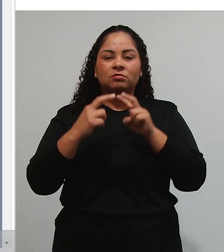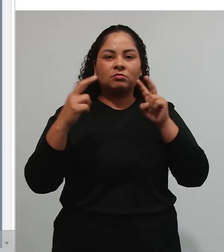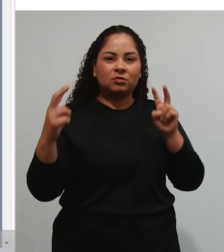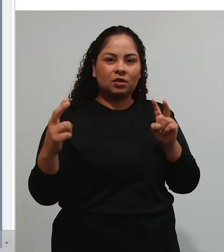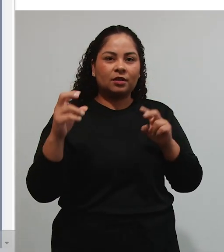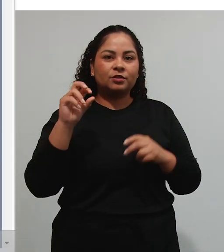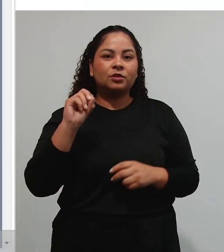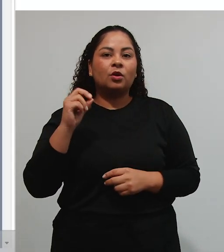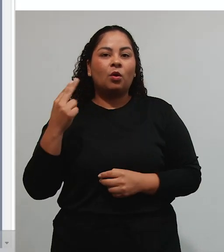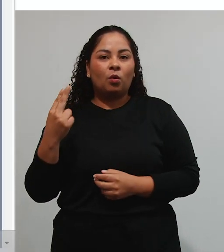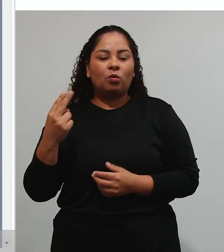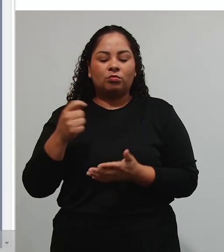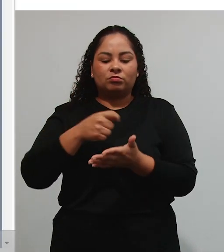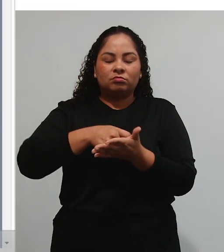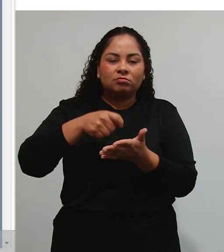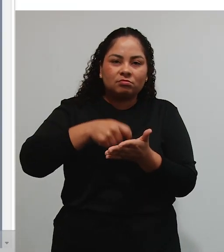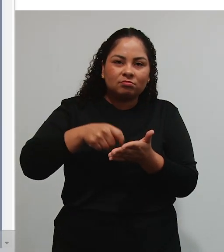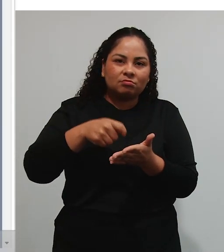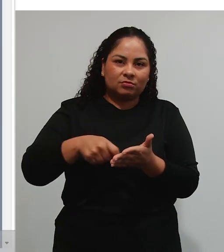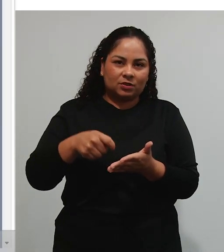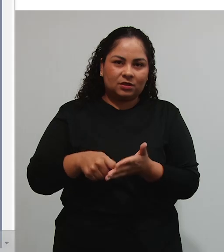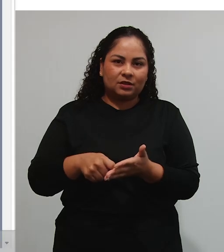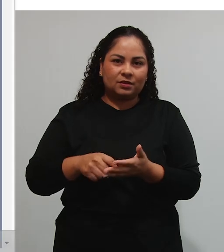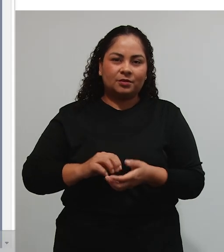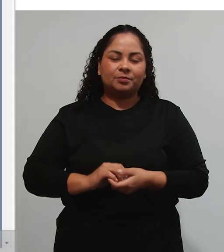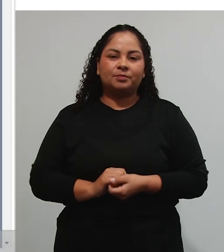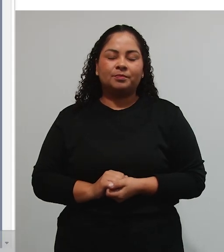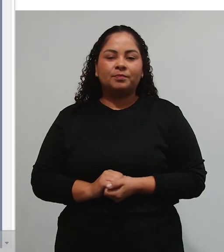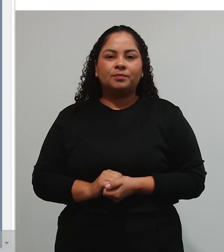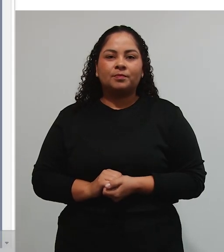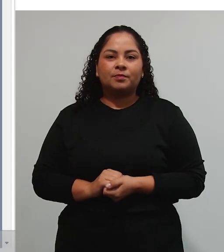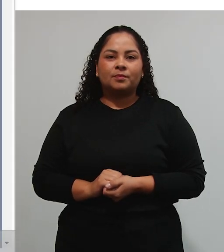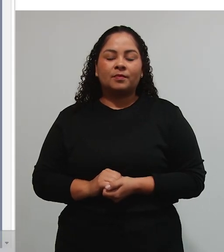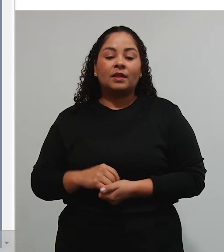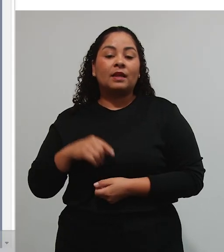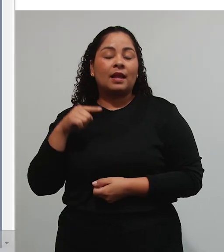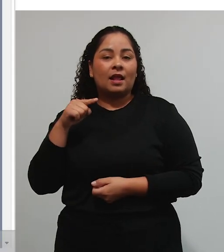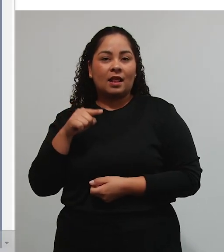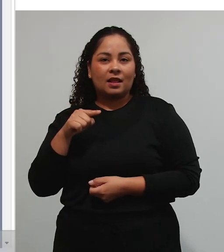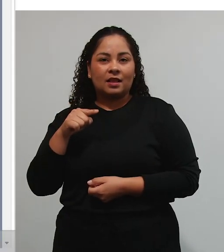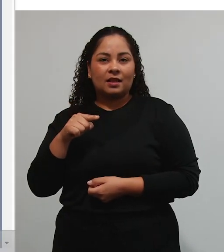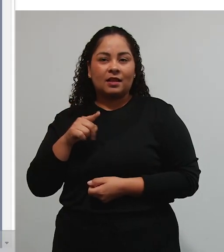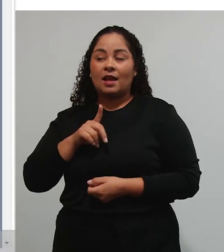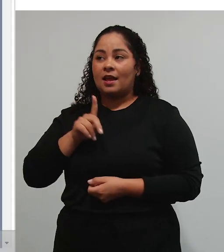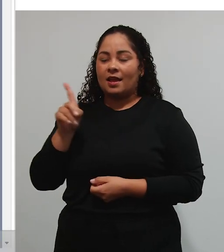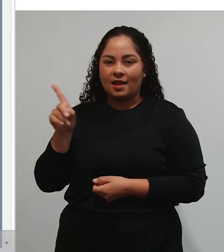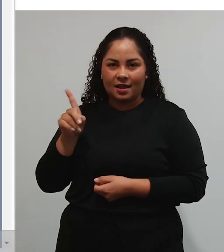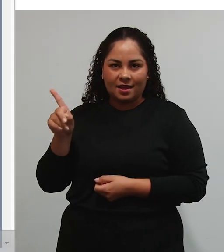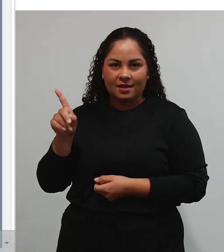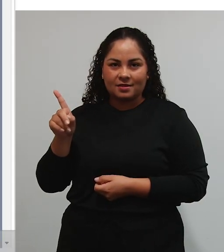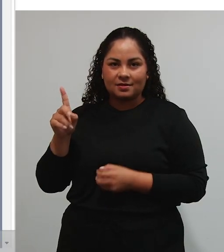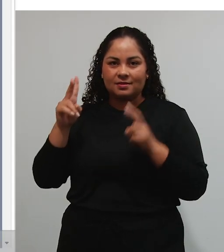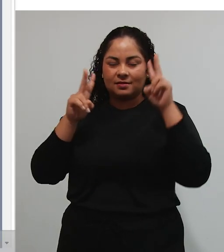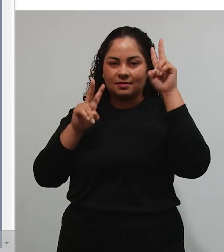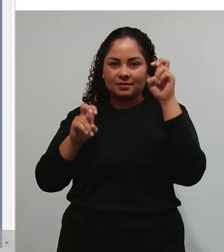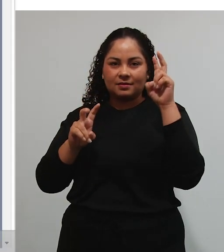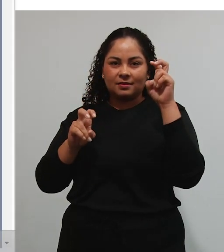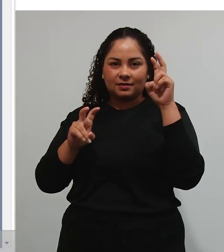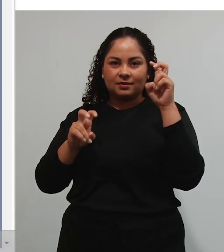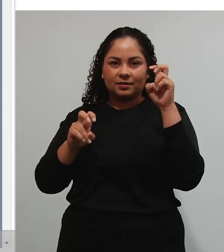por escrito. Então, olha só, a gente fez uma citação aqui, não passa de 3 linhas, porque está entre